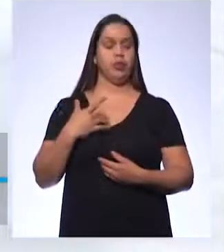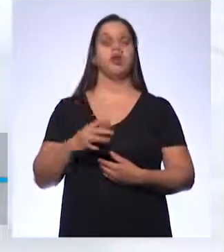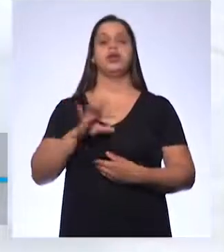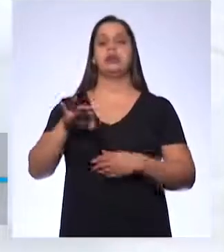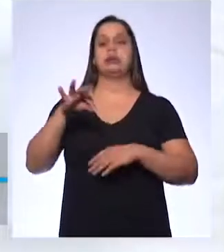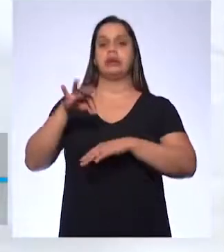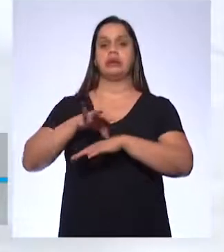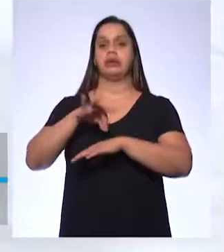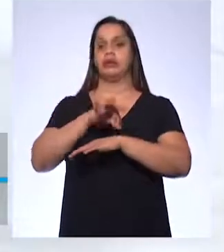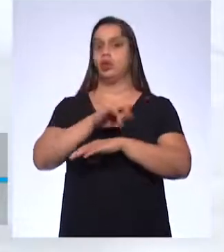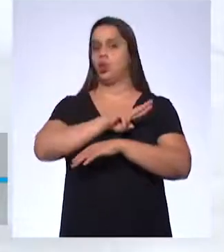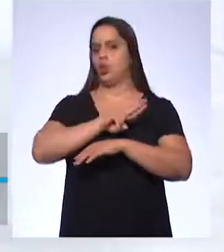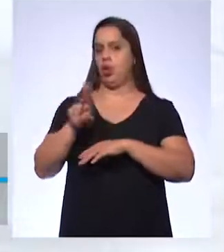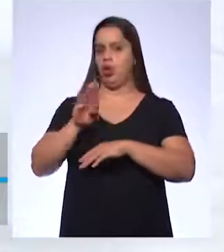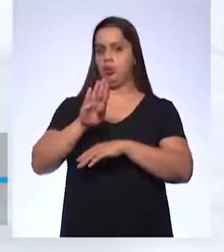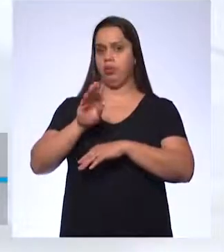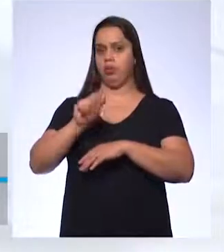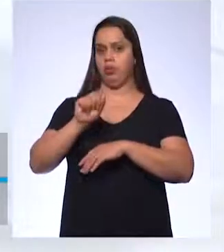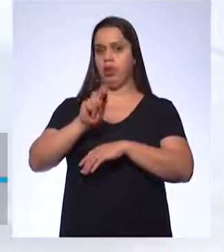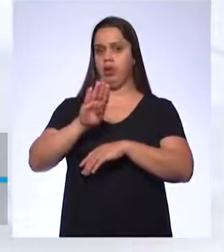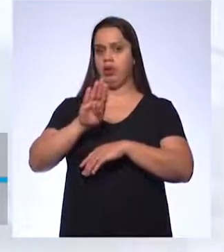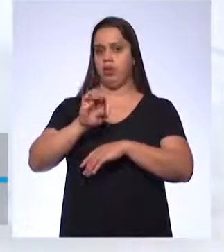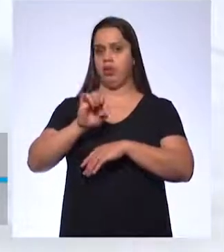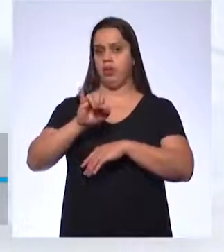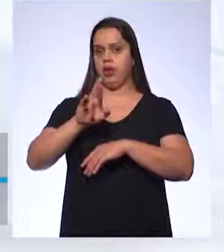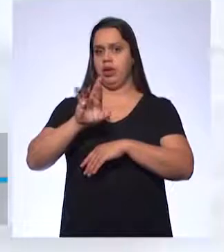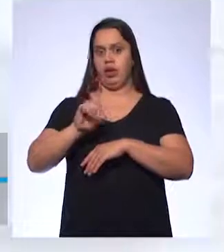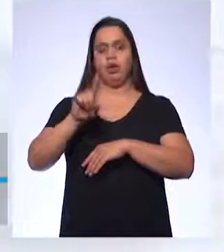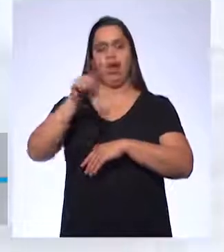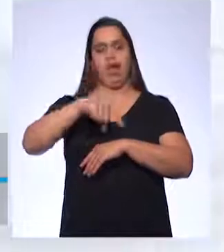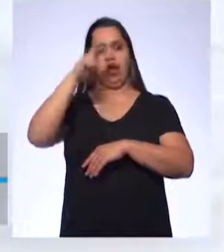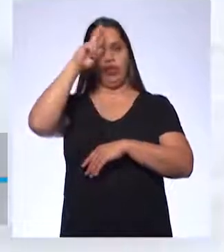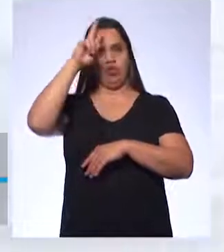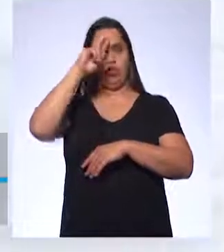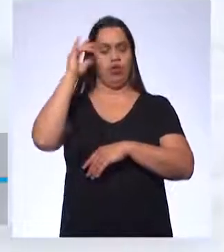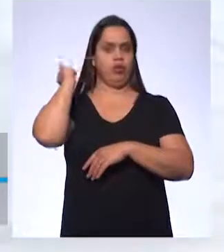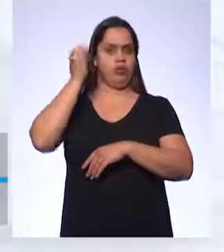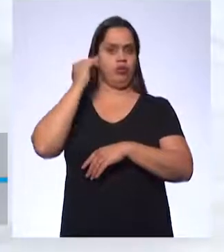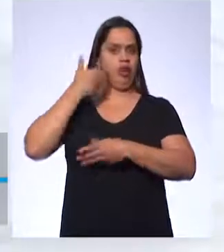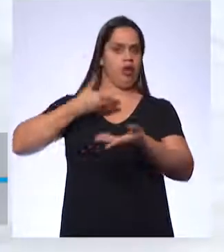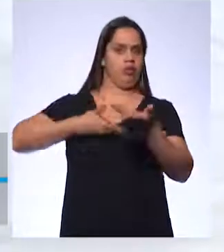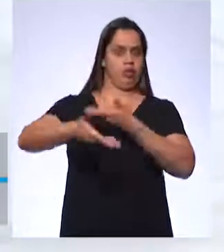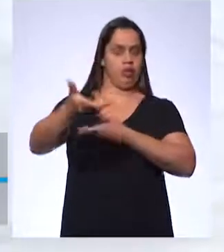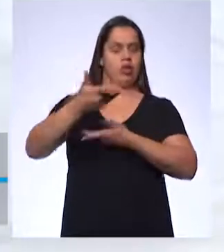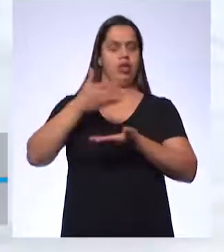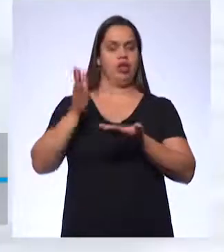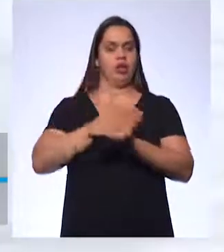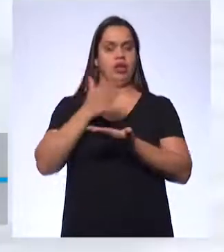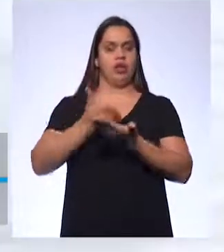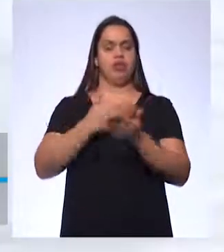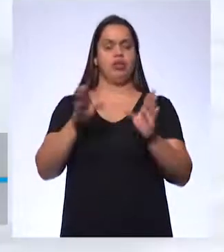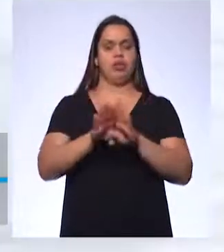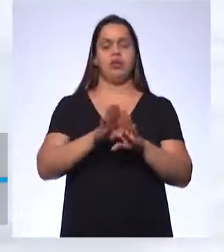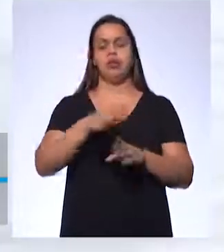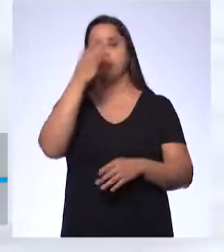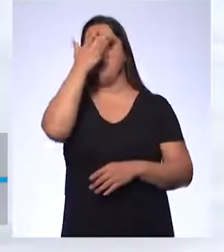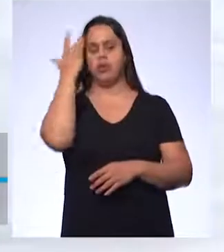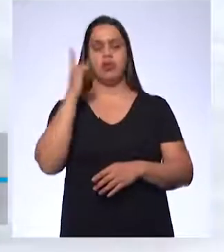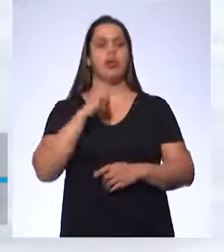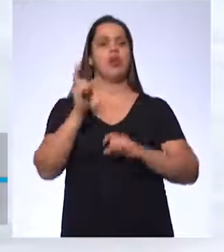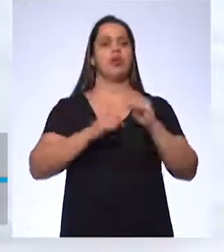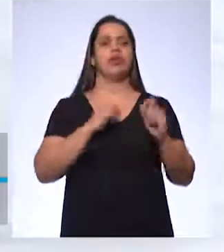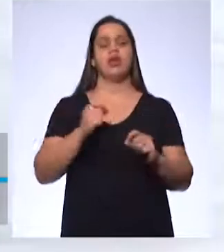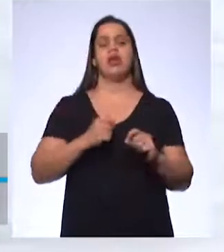chamado de barbeiro porque as pessoas, né, pelo menos é a história que se conta aí na literatura, as pessoas têm a mania